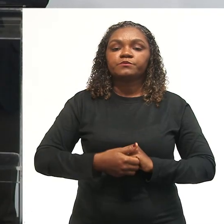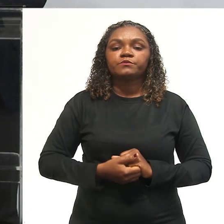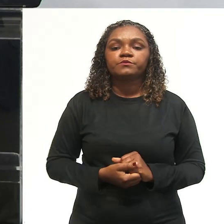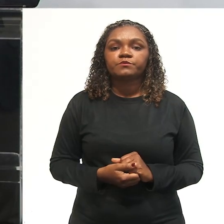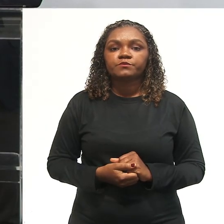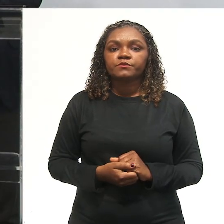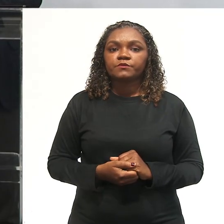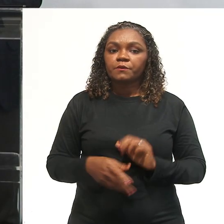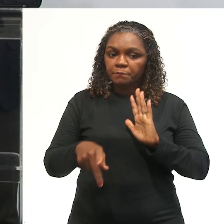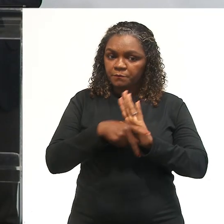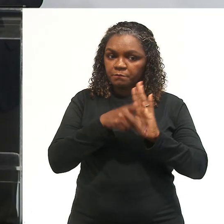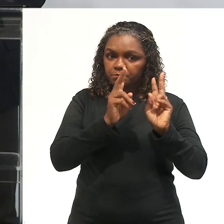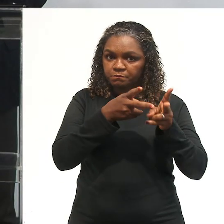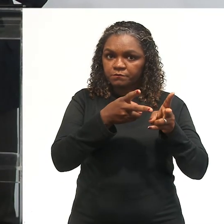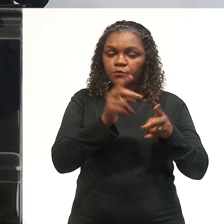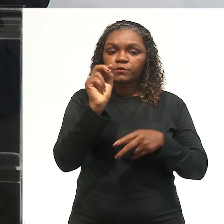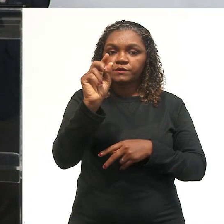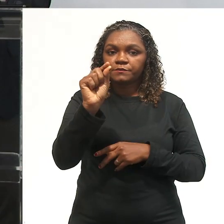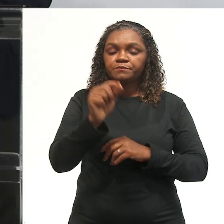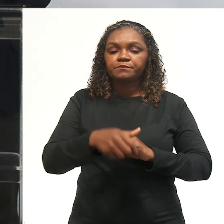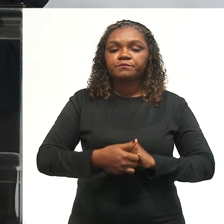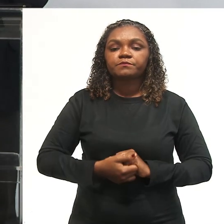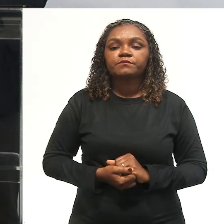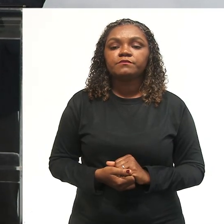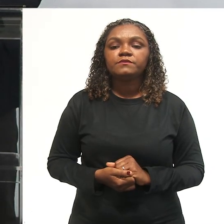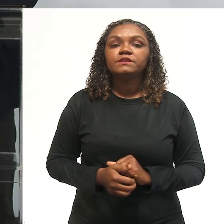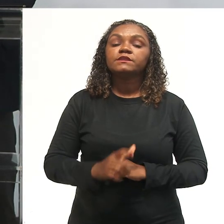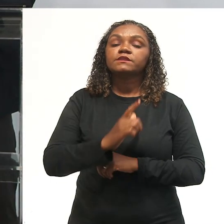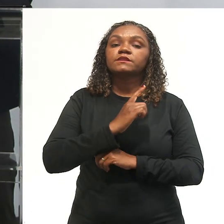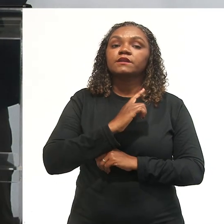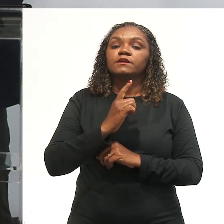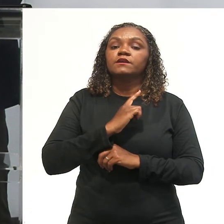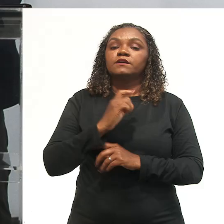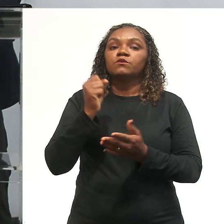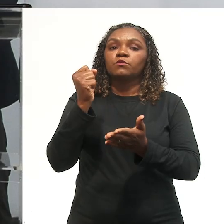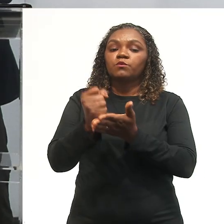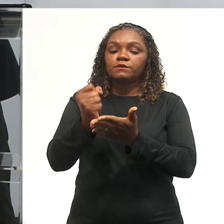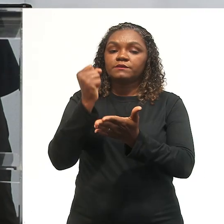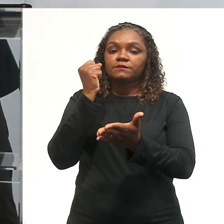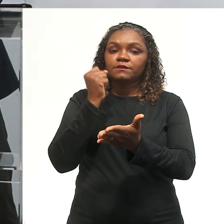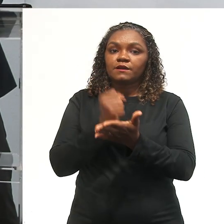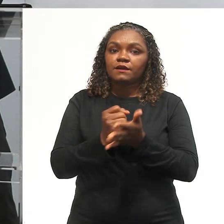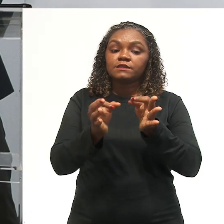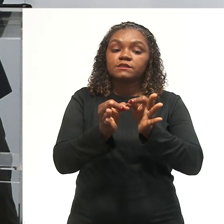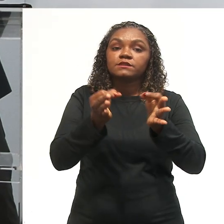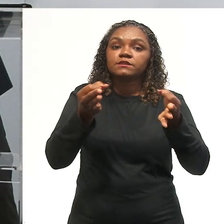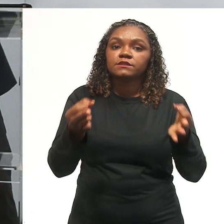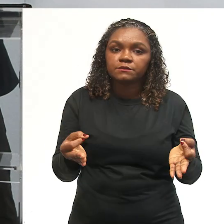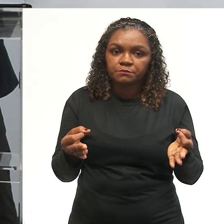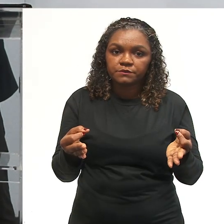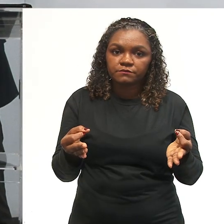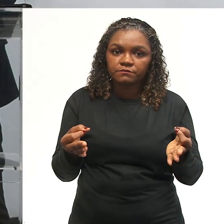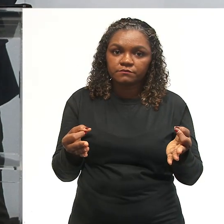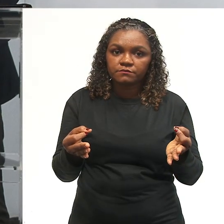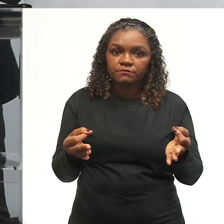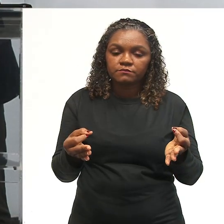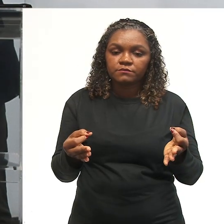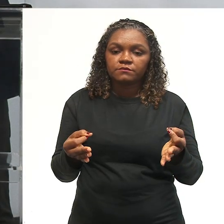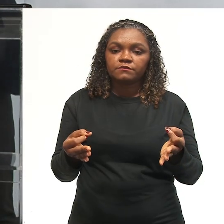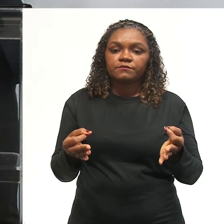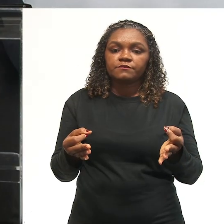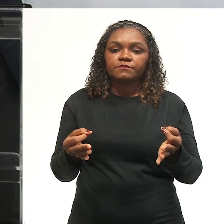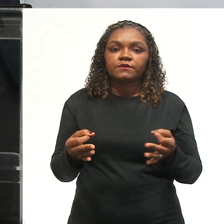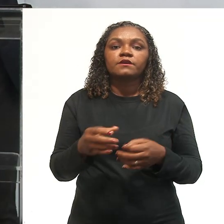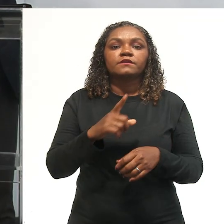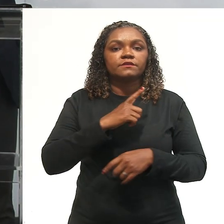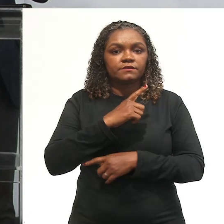que a gente já viu até agora, é que ele apenas contrata serviços comuns. Uma coisa é